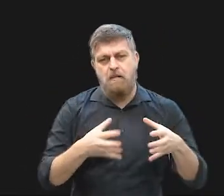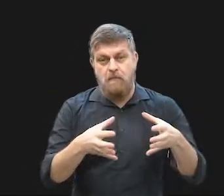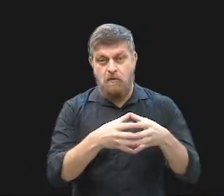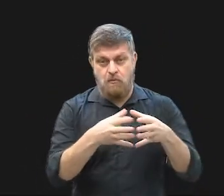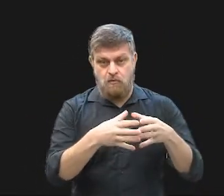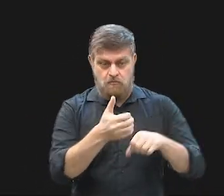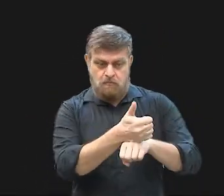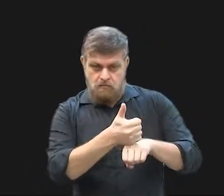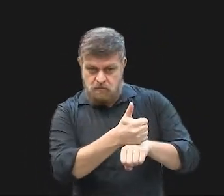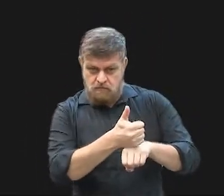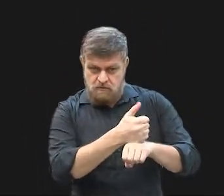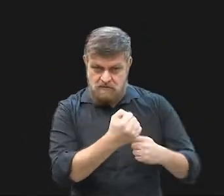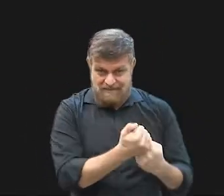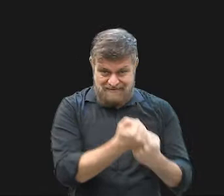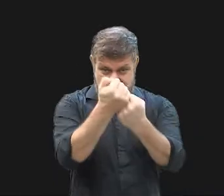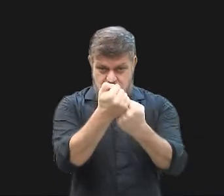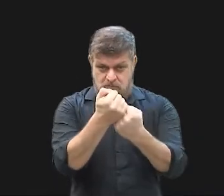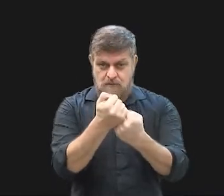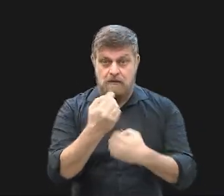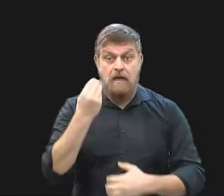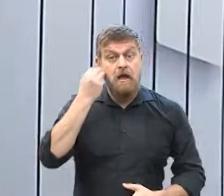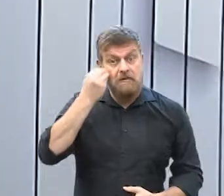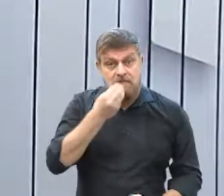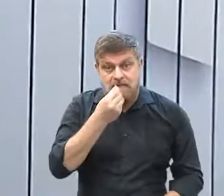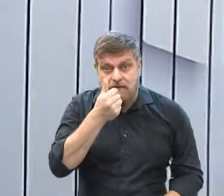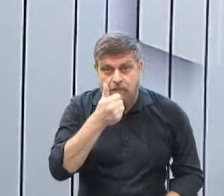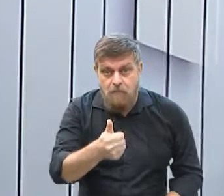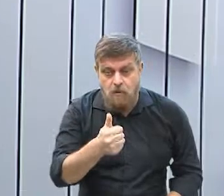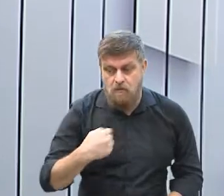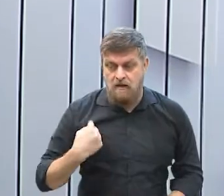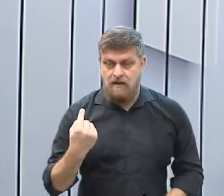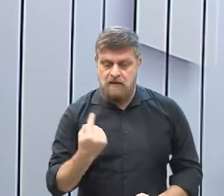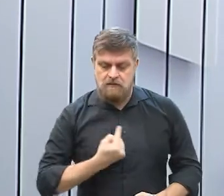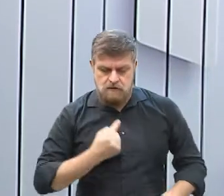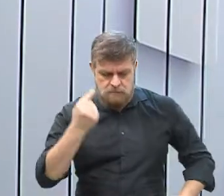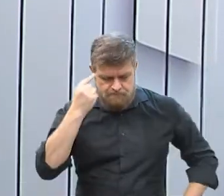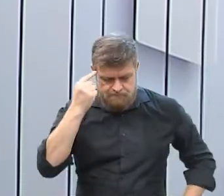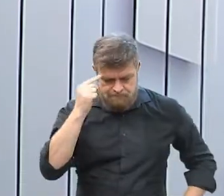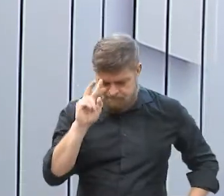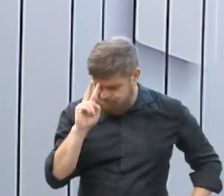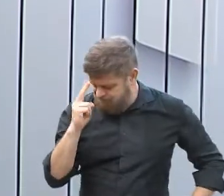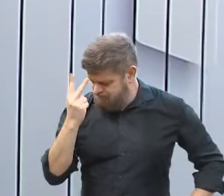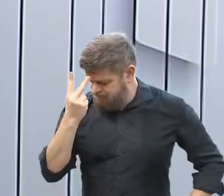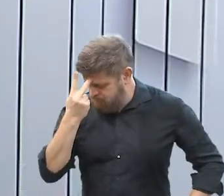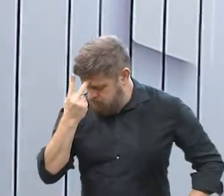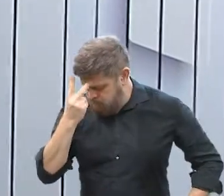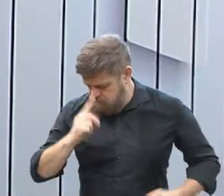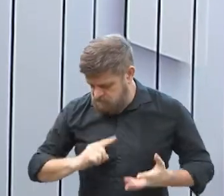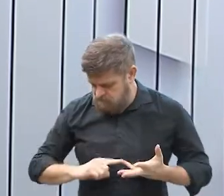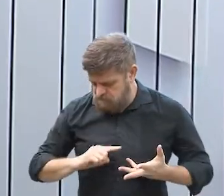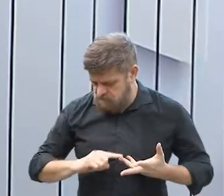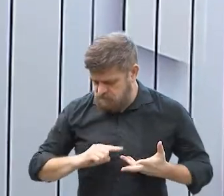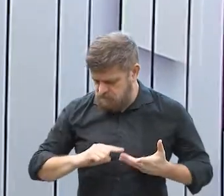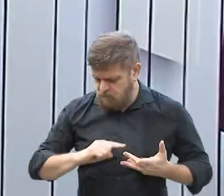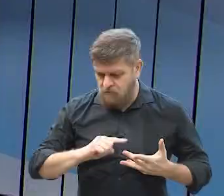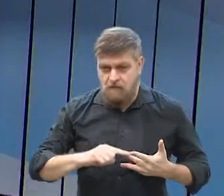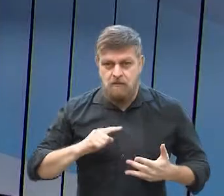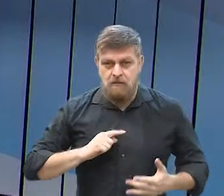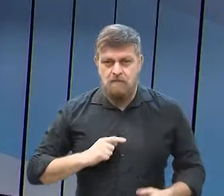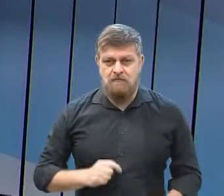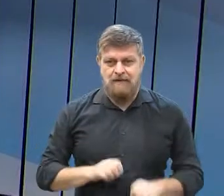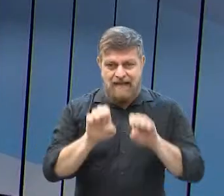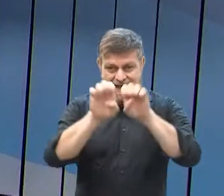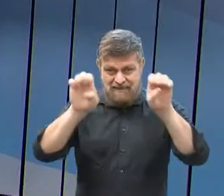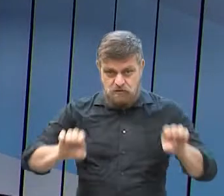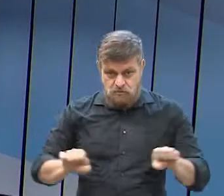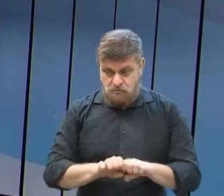Eu falei assim, está sendo uma experiência muito boa e para a gente realmente repensar, né? Repensar se realmente toda a